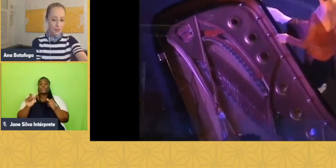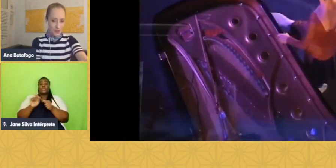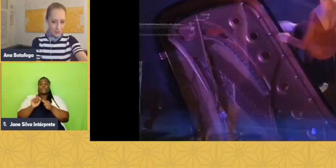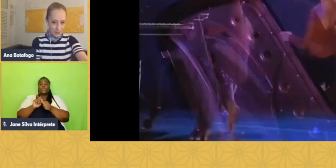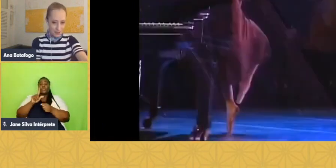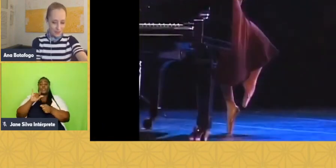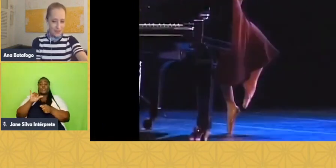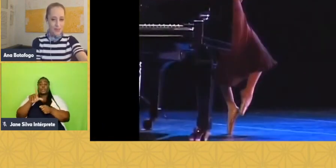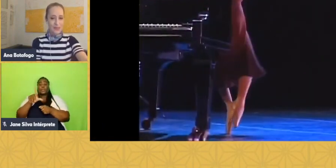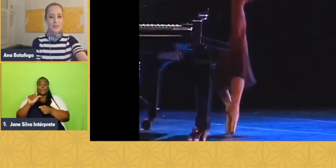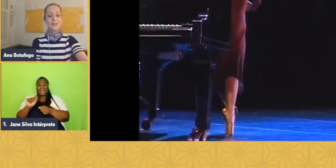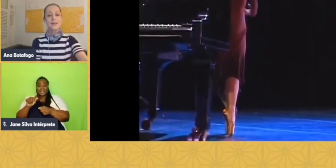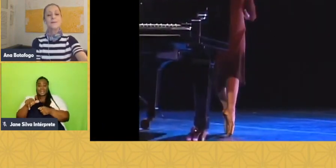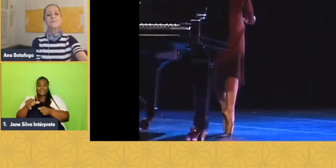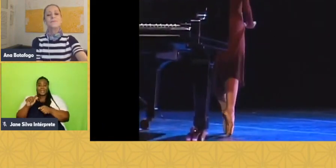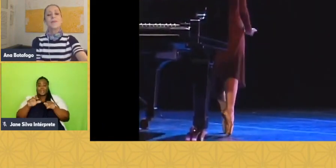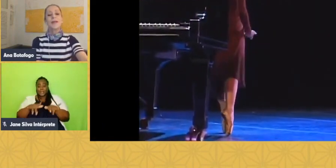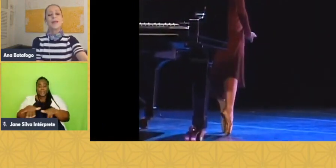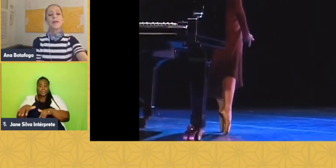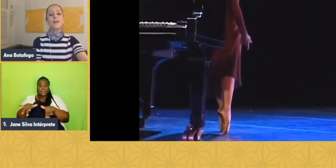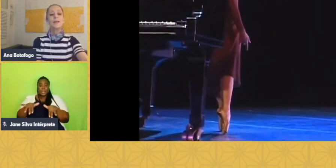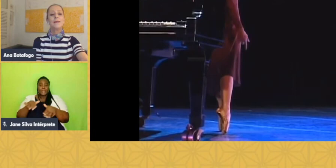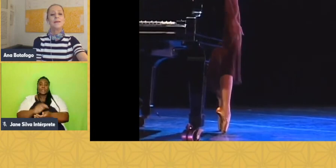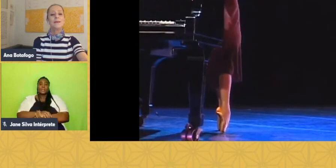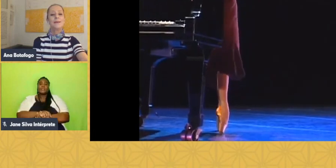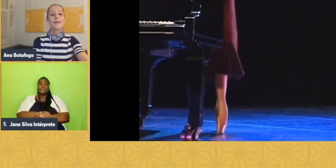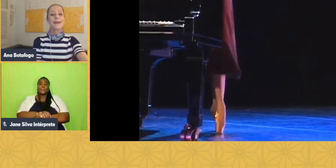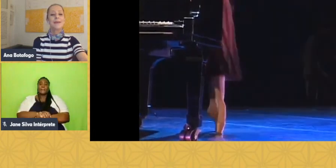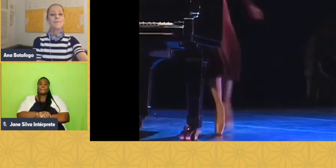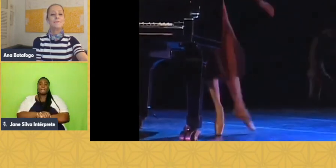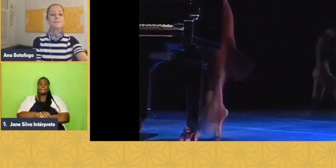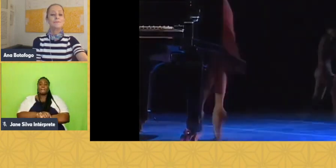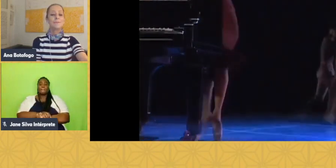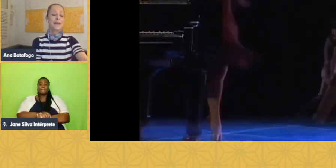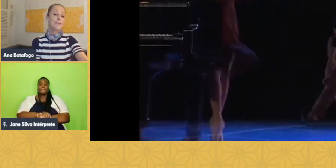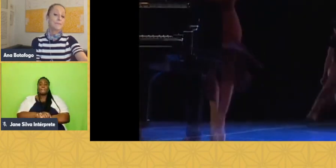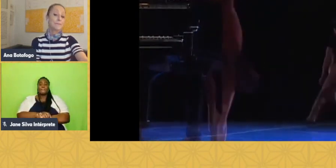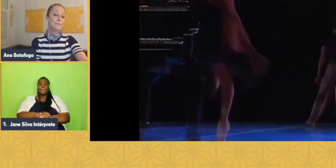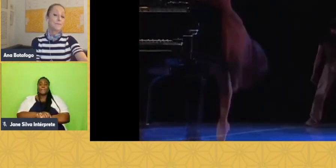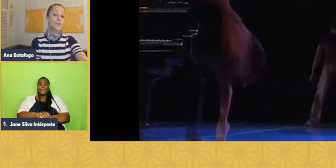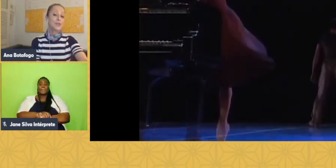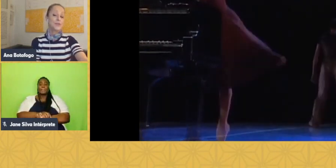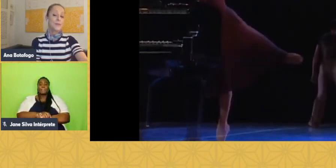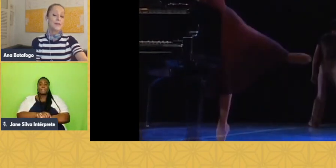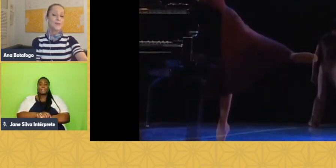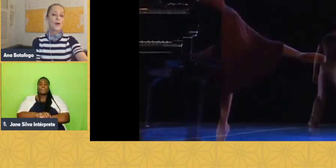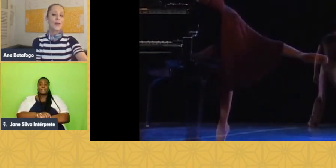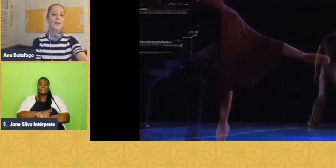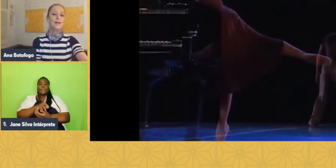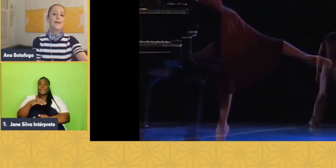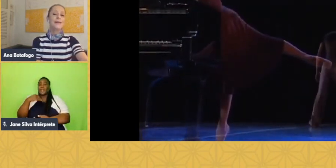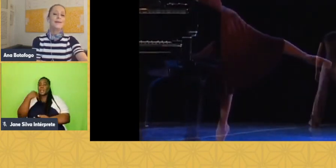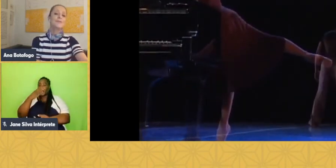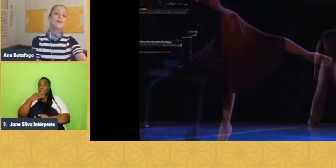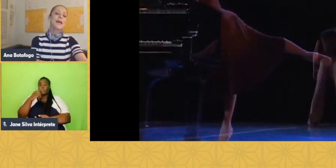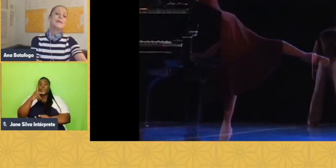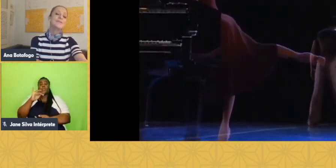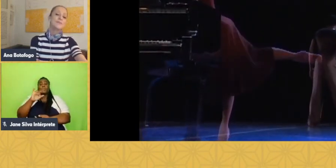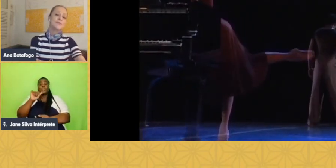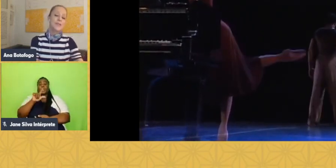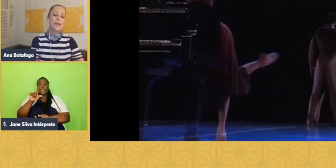Barreto pianista e era um era música de Piazzolla